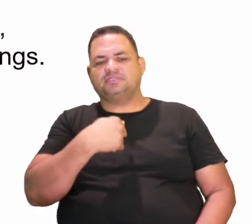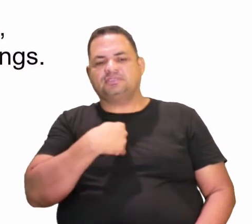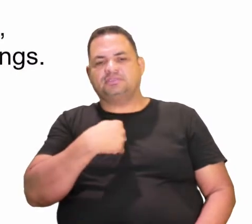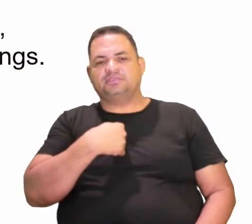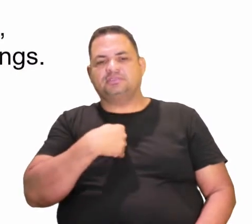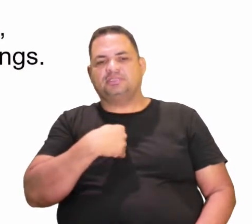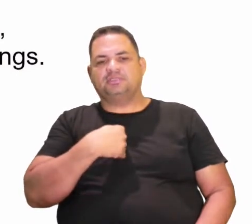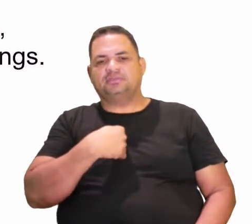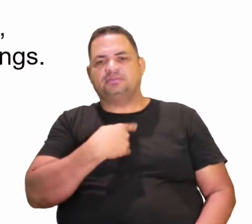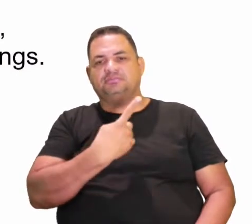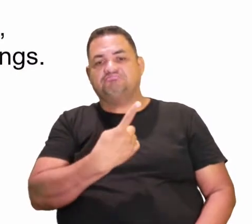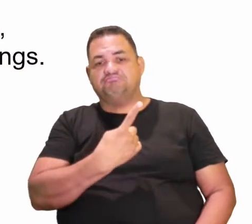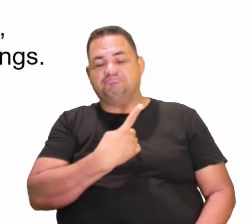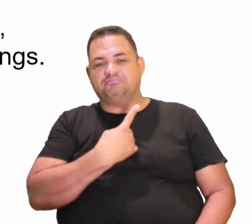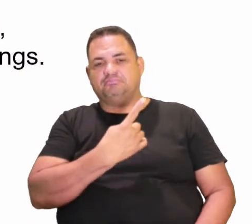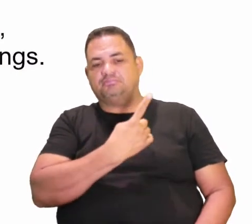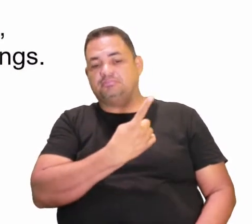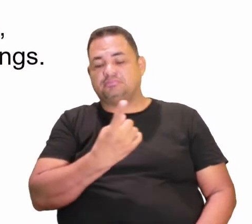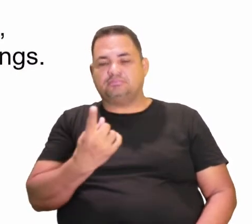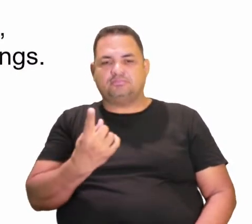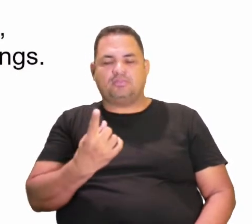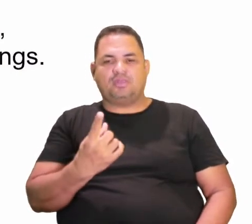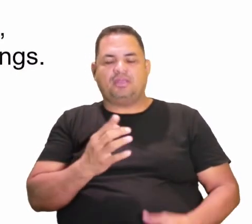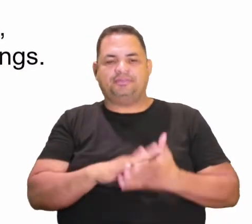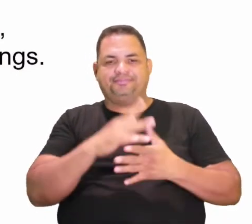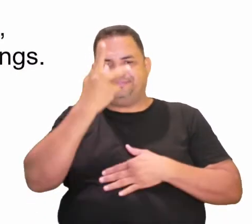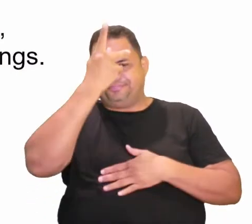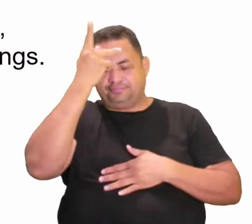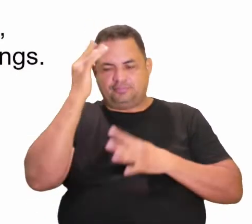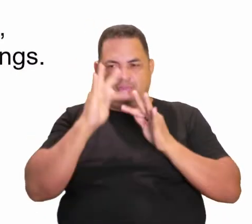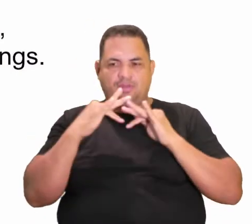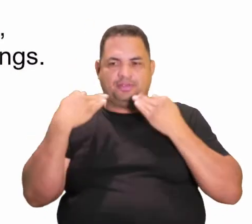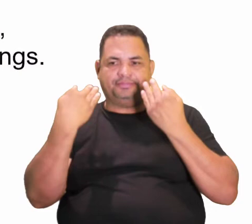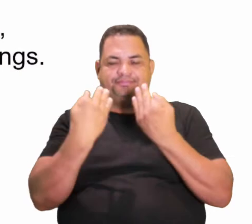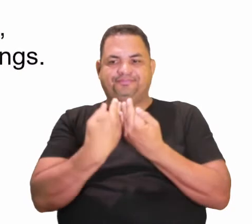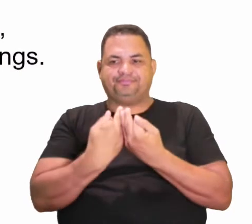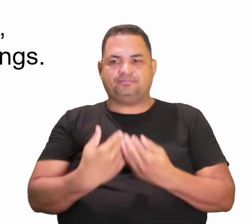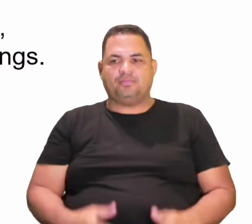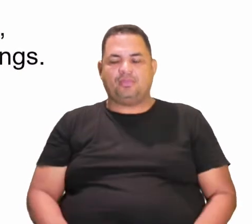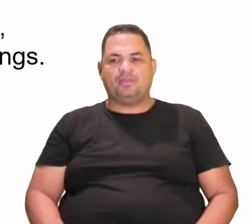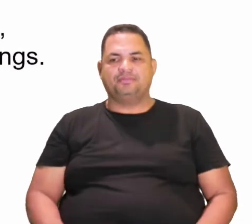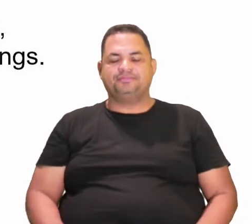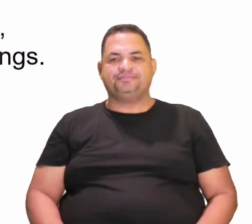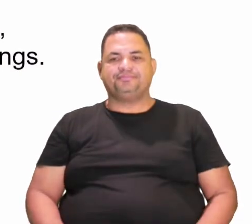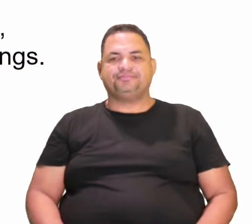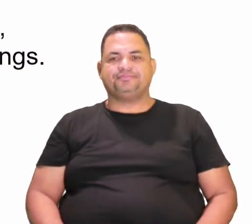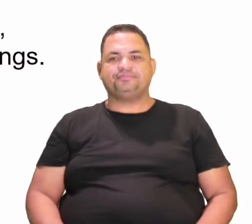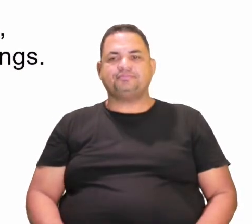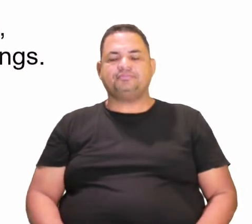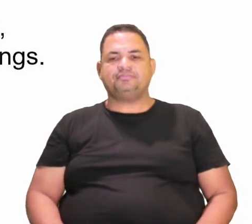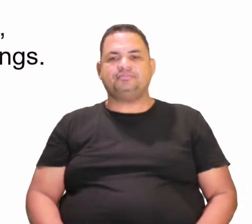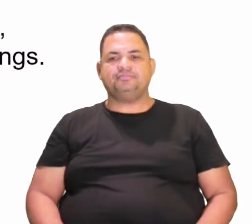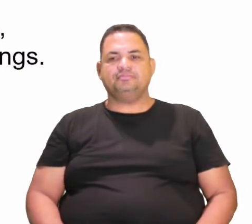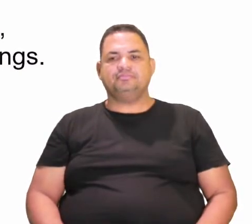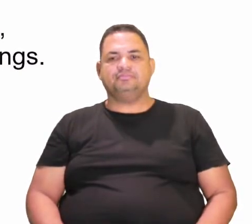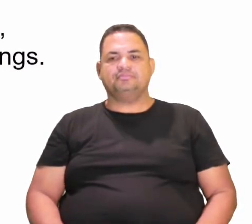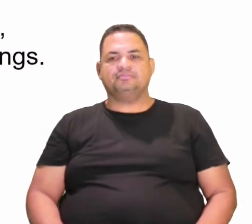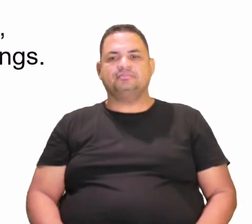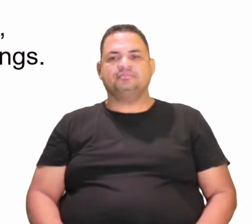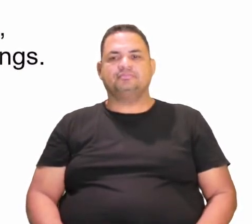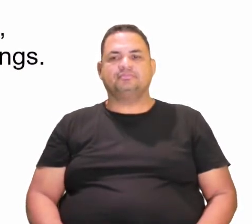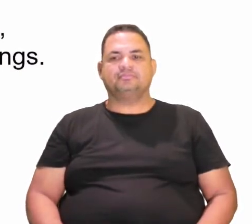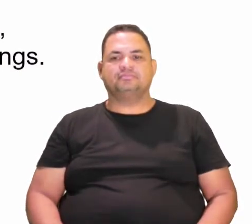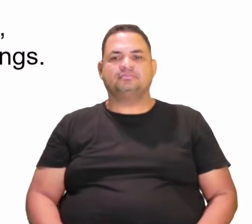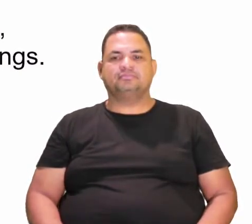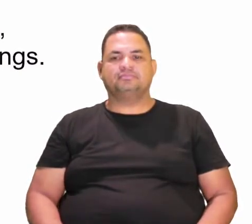e ele vai completar com o restante das pessoas da família dele. This is my family. These are my